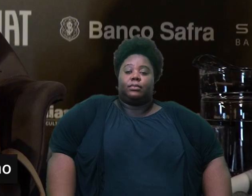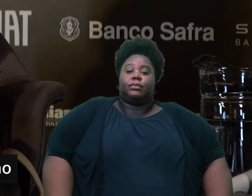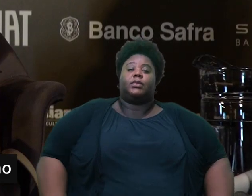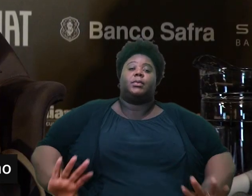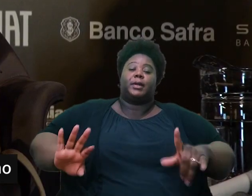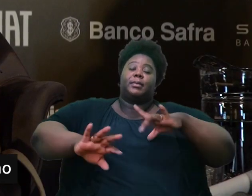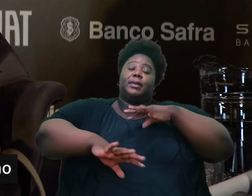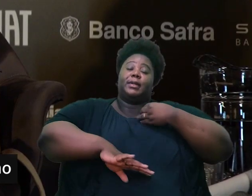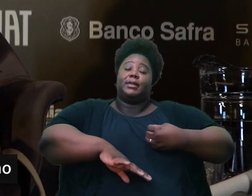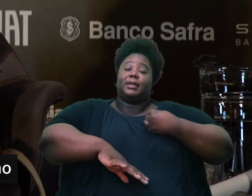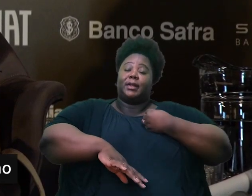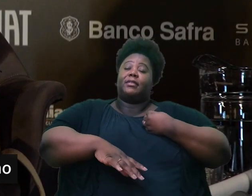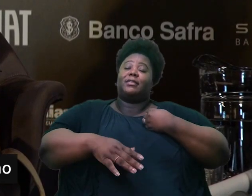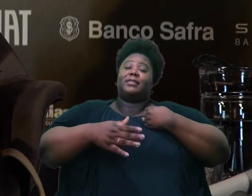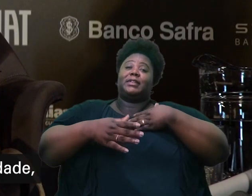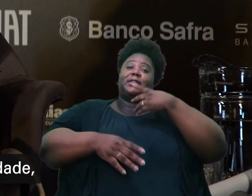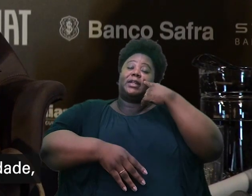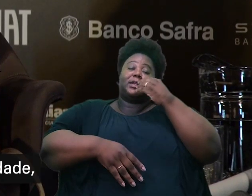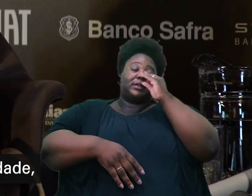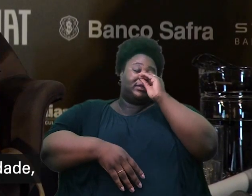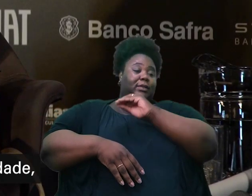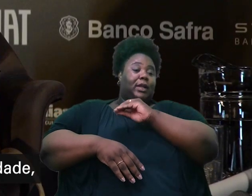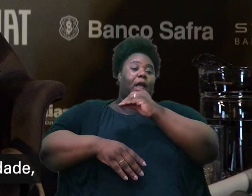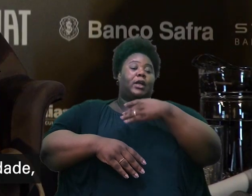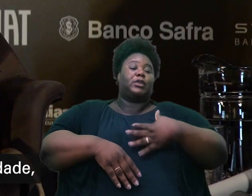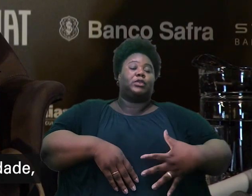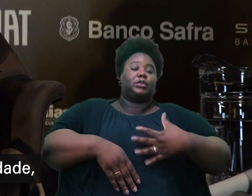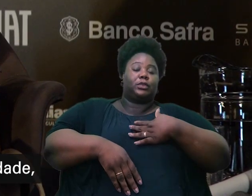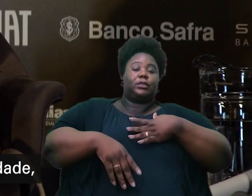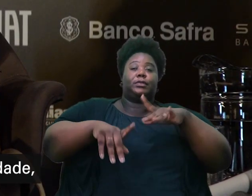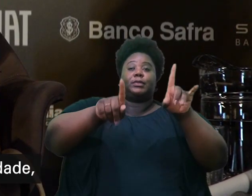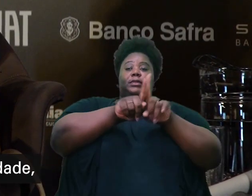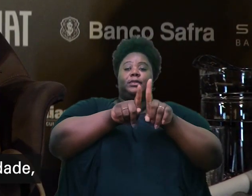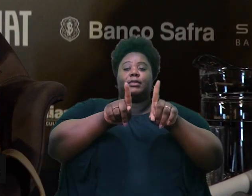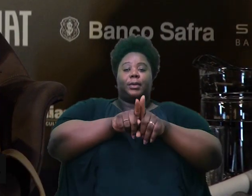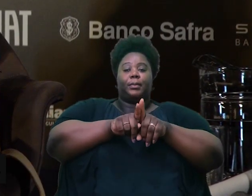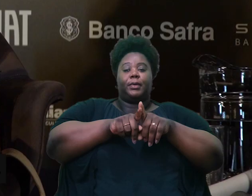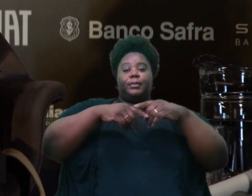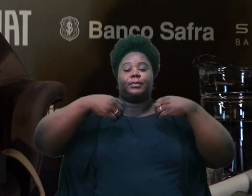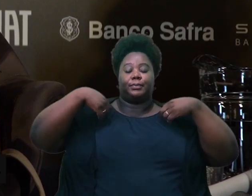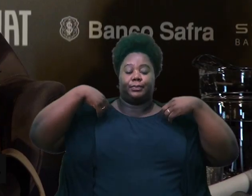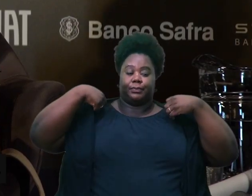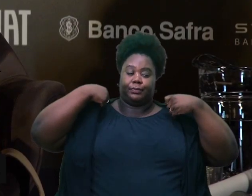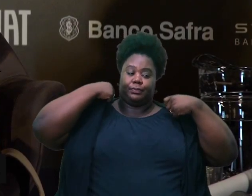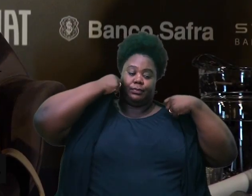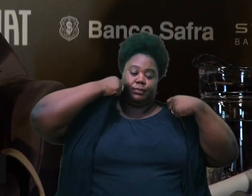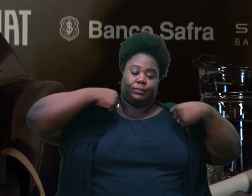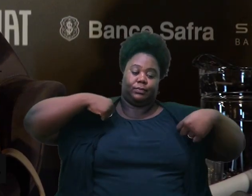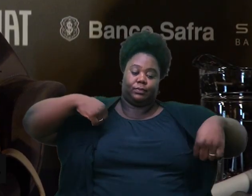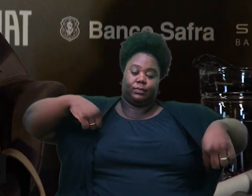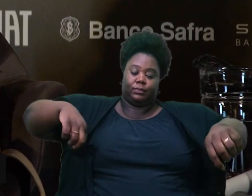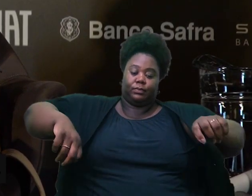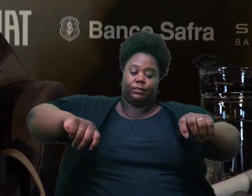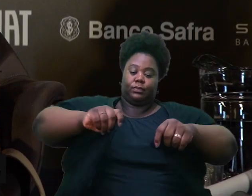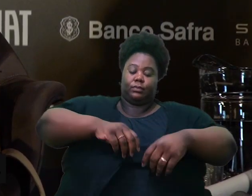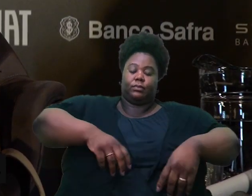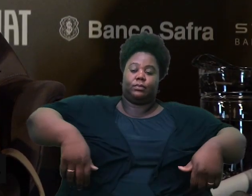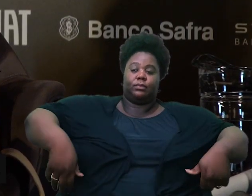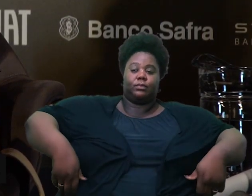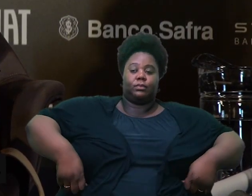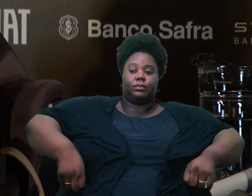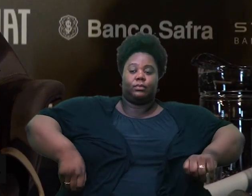do racismo. E para também, desde muito tenra idade, ter que lutar por esta